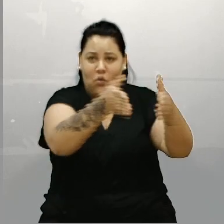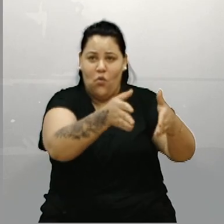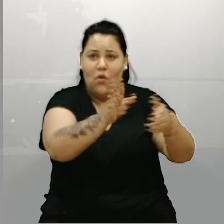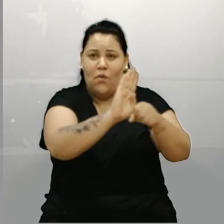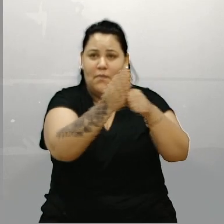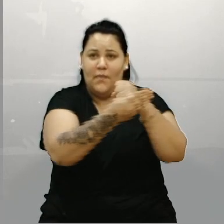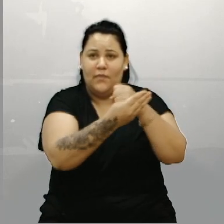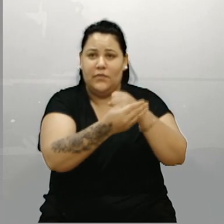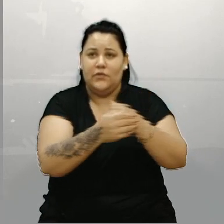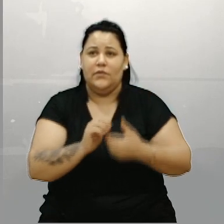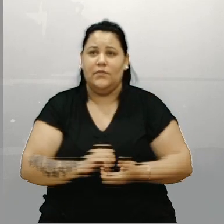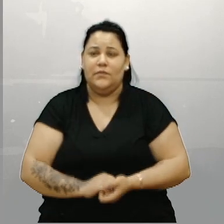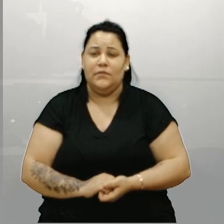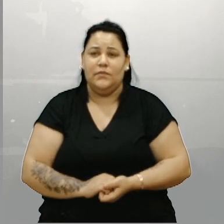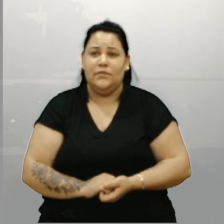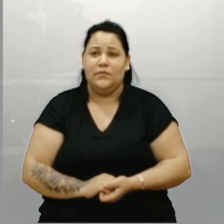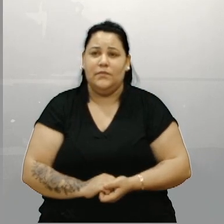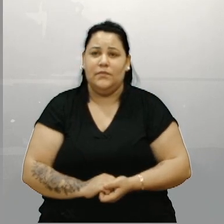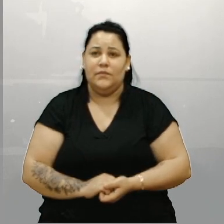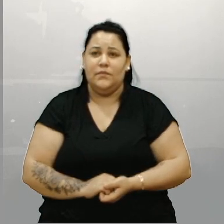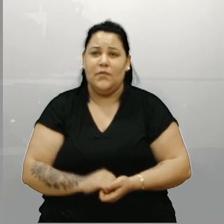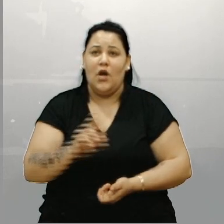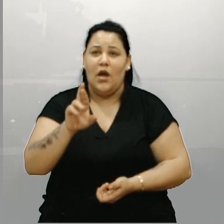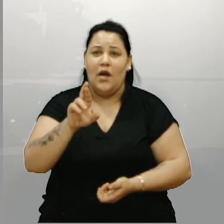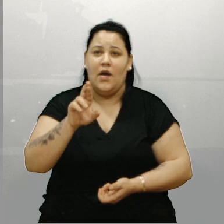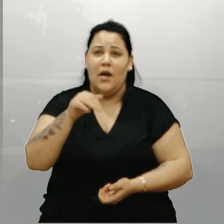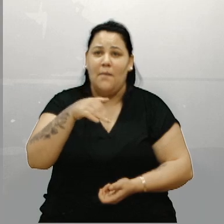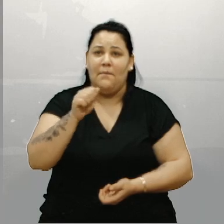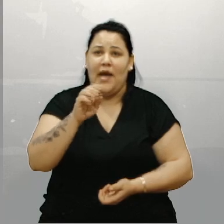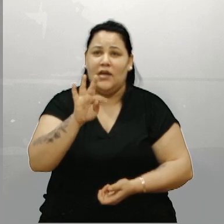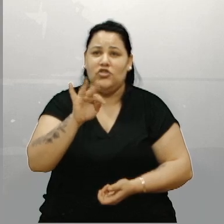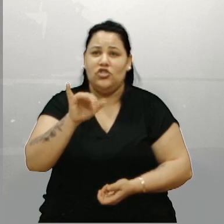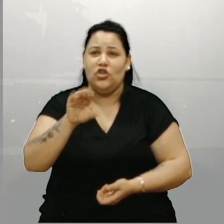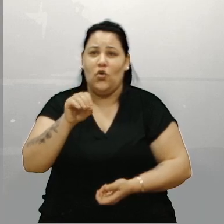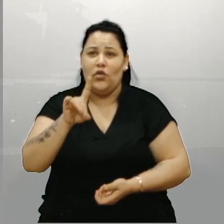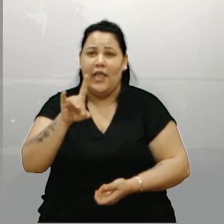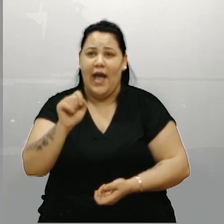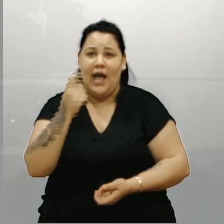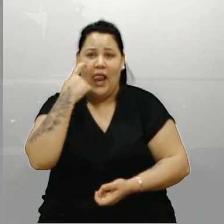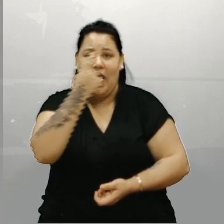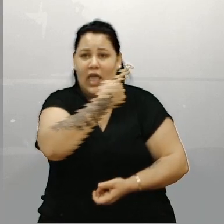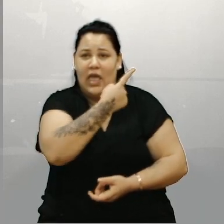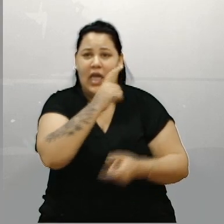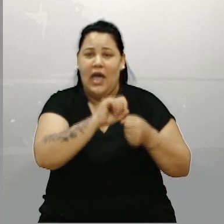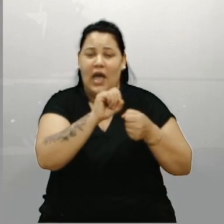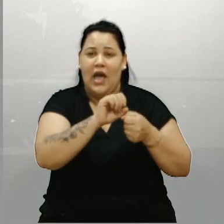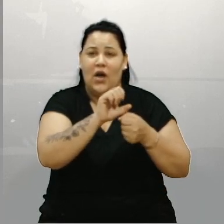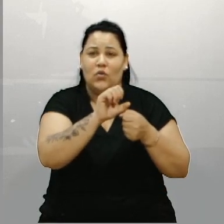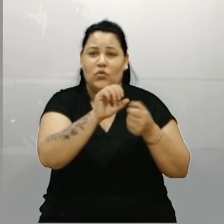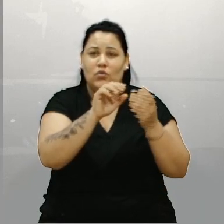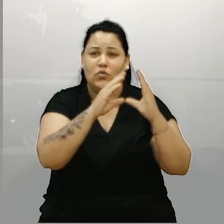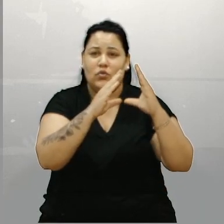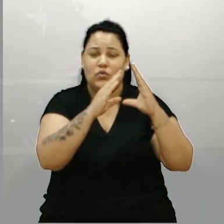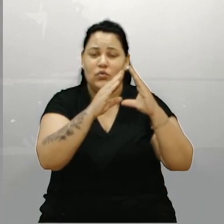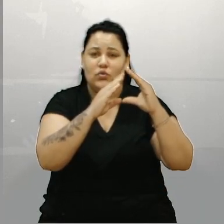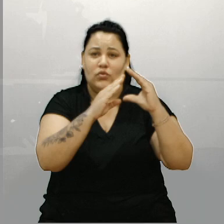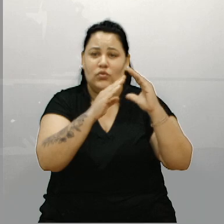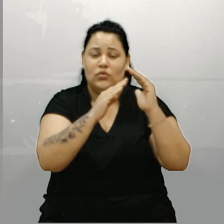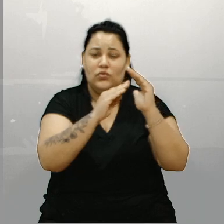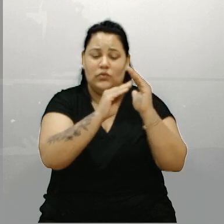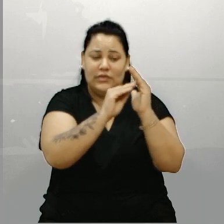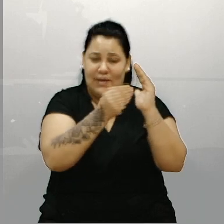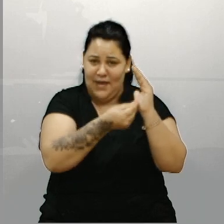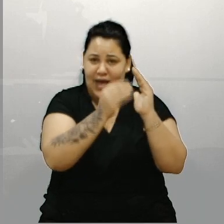cima, o que a prefeitura fez, que é do SAMAI? Ela fez a contenção das pedras. Foi